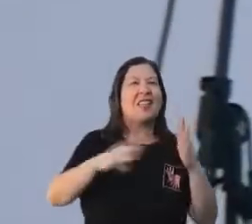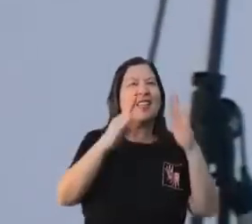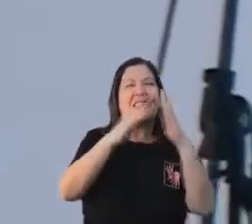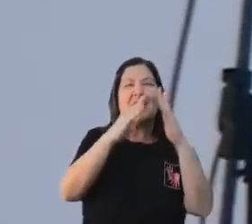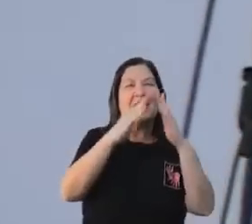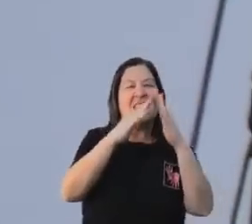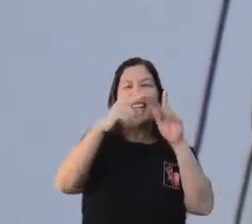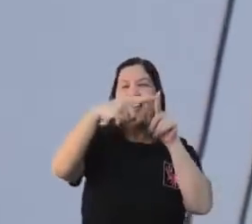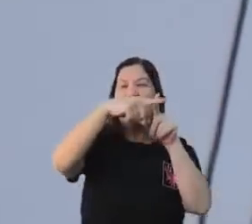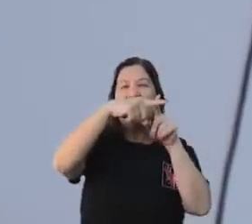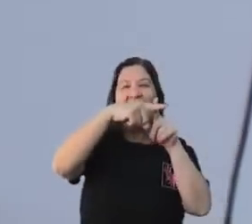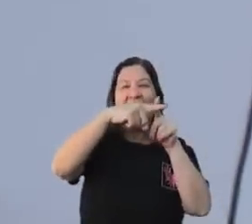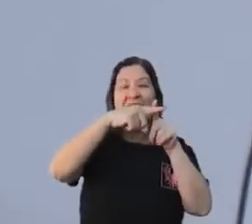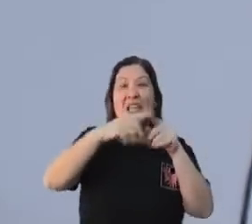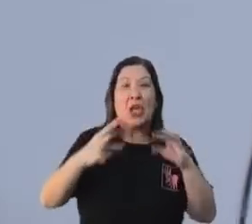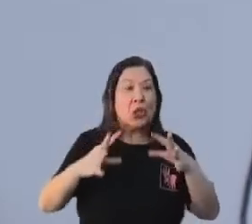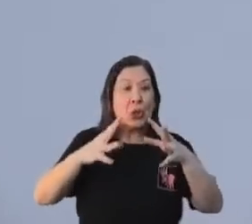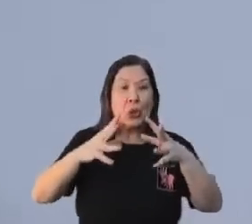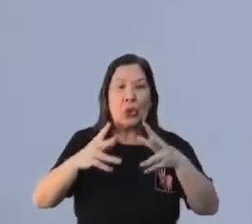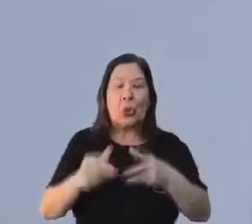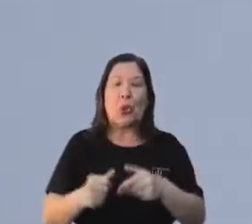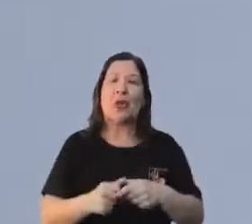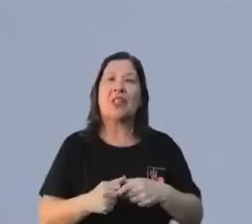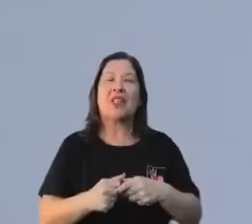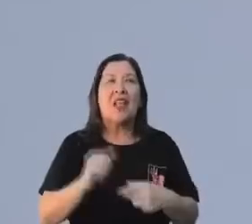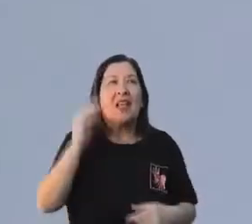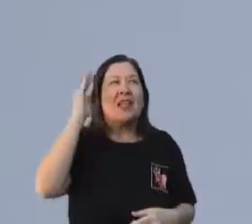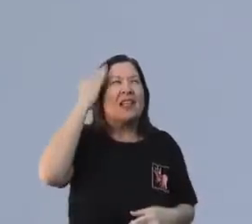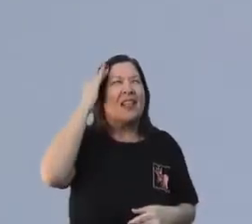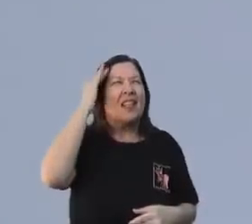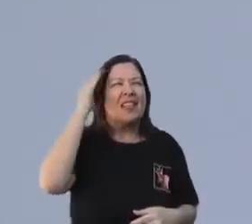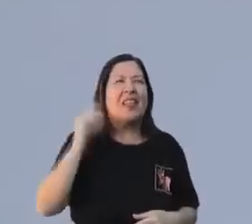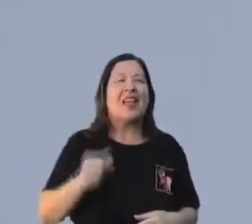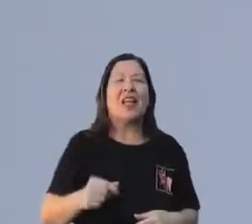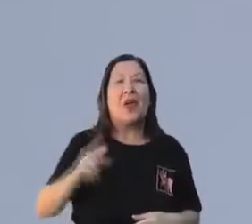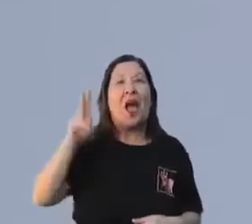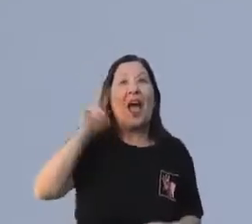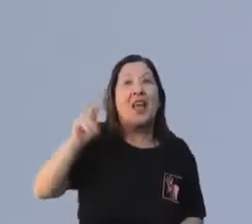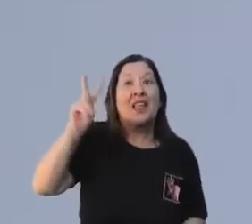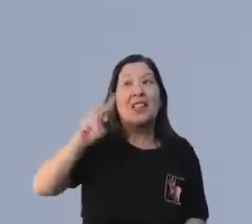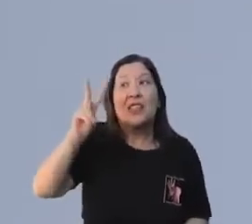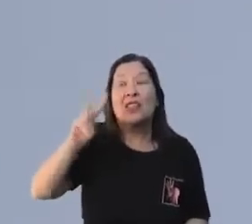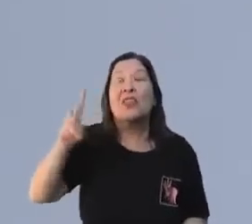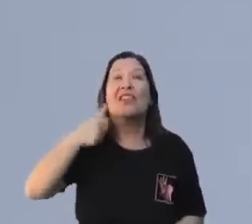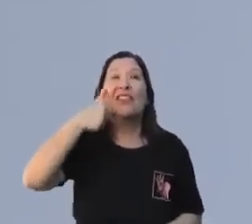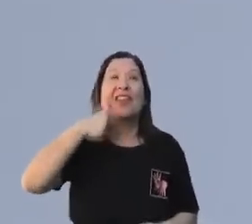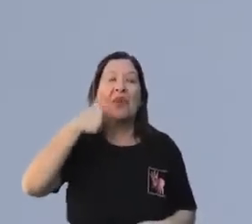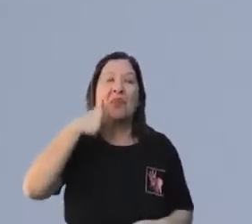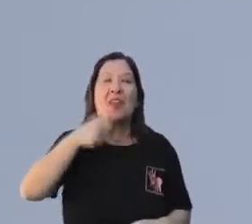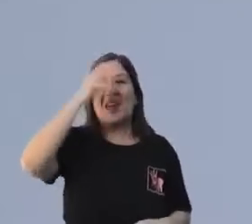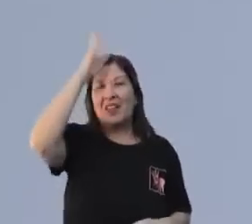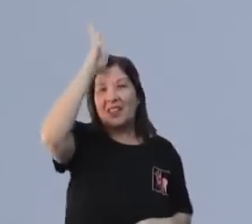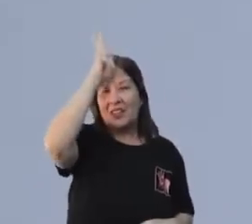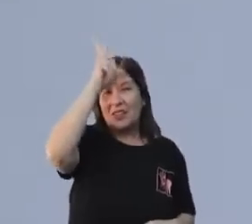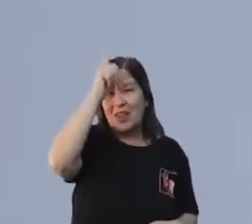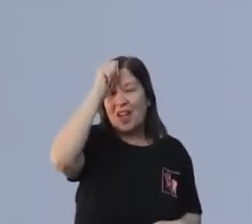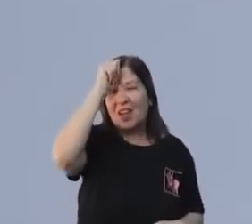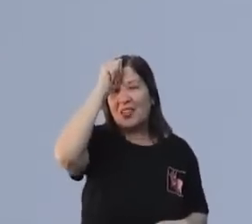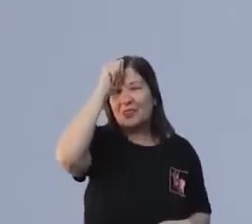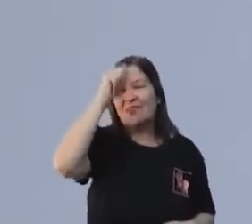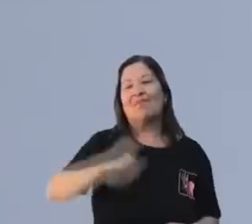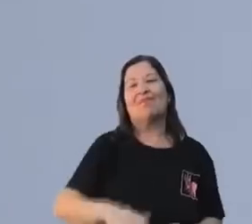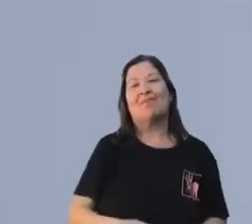quer saber se essa terra produz, vamos lá, vamos trabalhar a terra, vamos cavar poços artesianos, vamos adubar a terra, para que essa terra